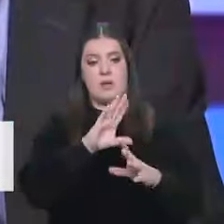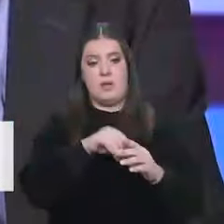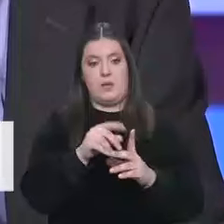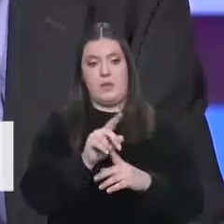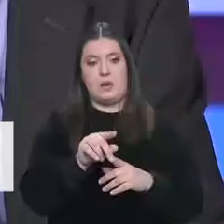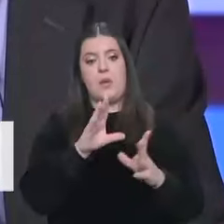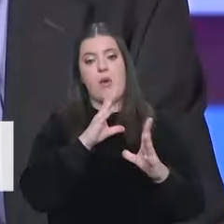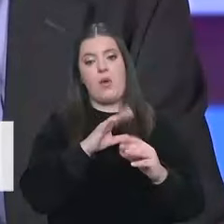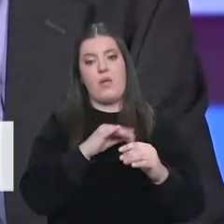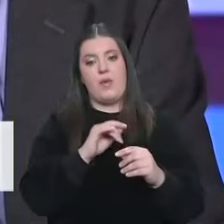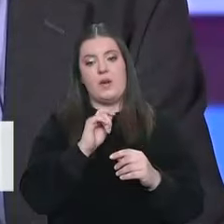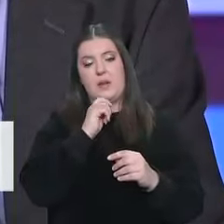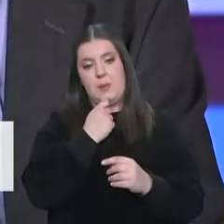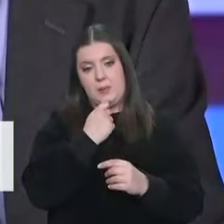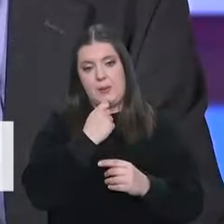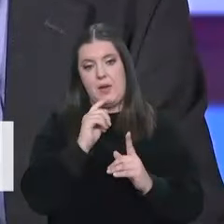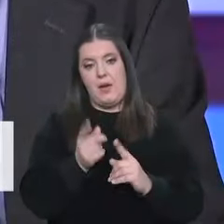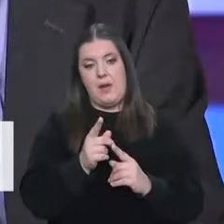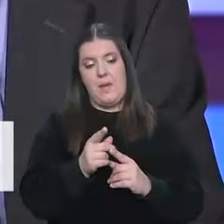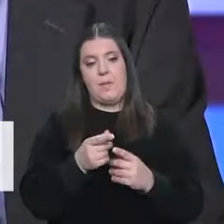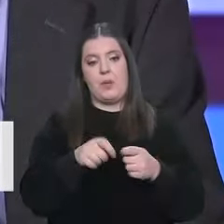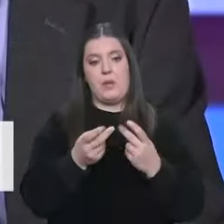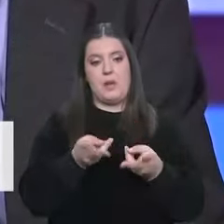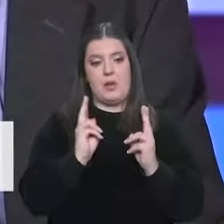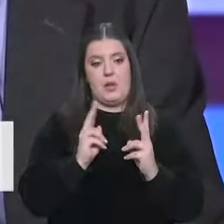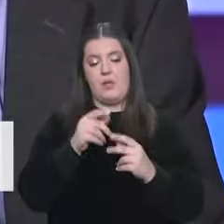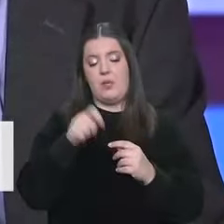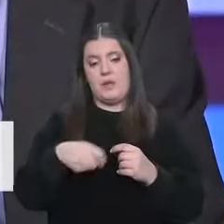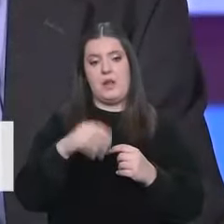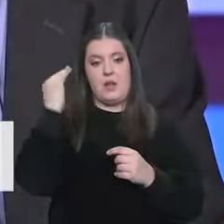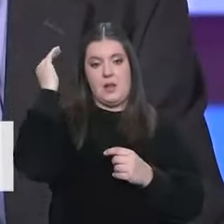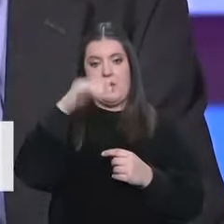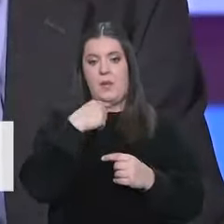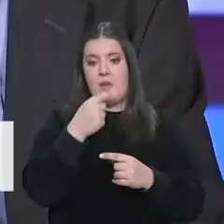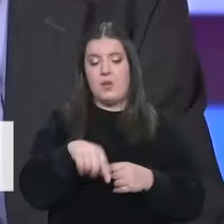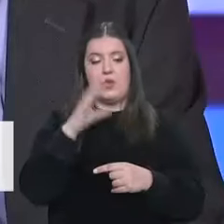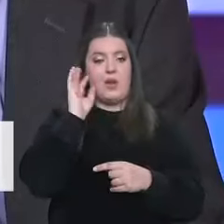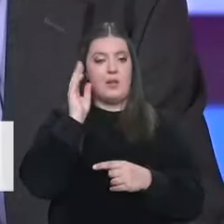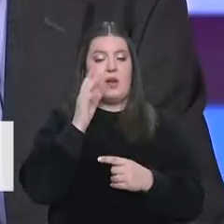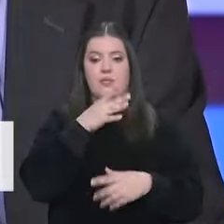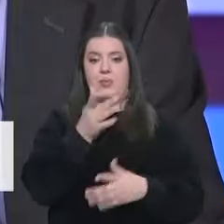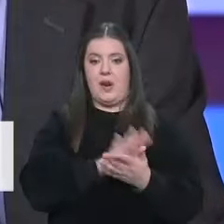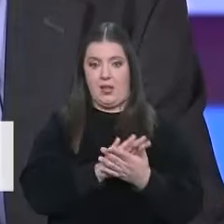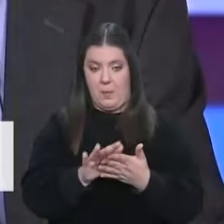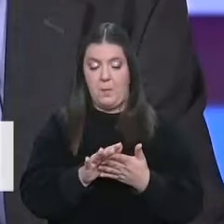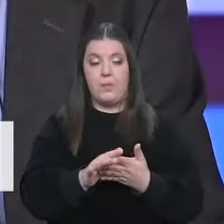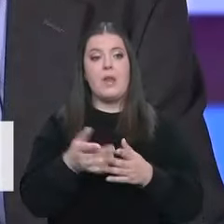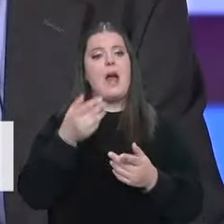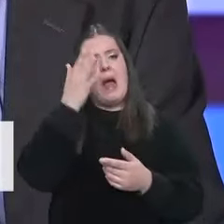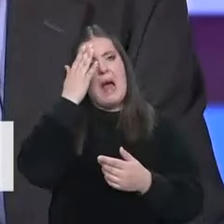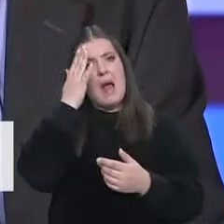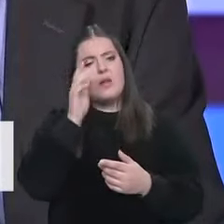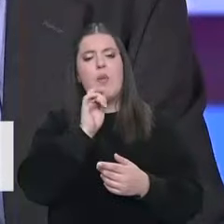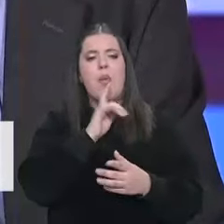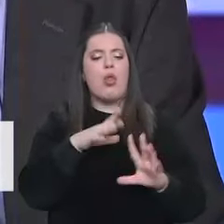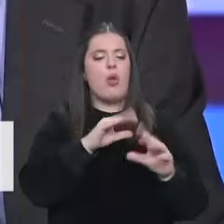porque essa é uma conversa que ficará e entre o livre e o presidente da república e e já o disse esta tarde que não iria revelar está convencido que haverá